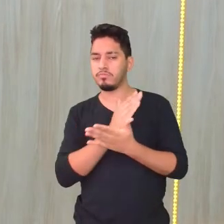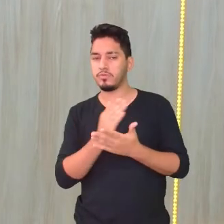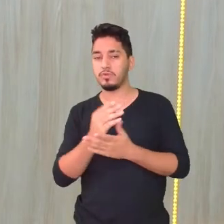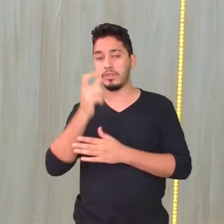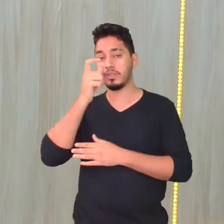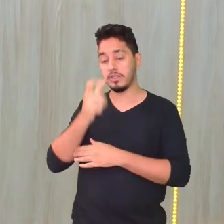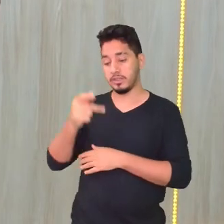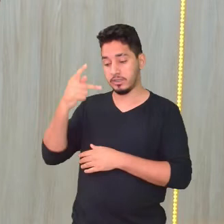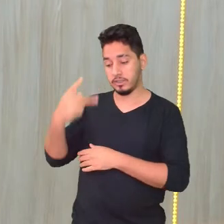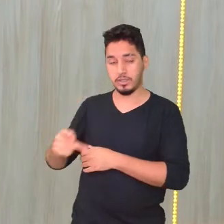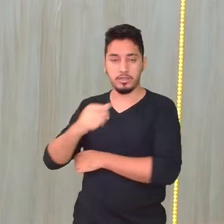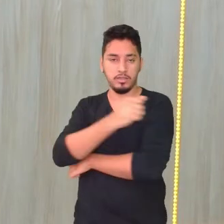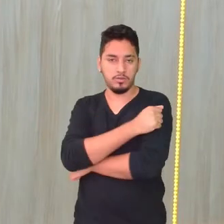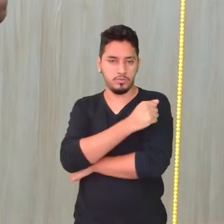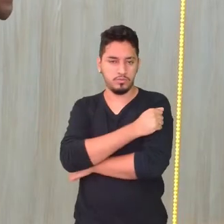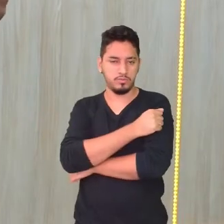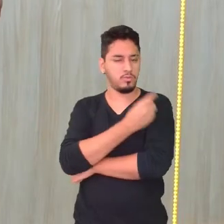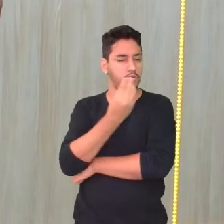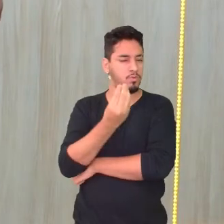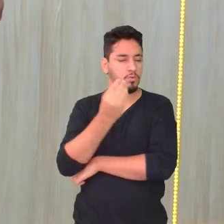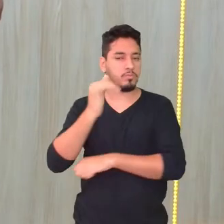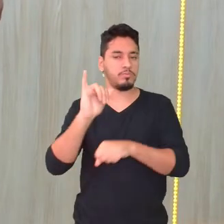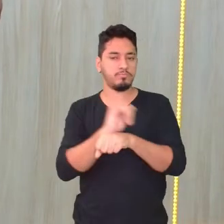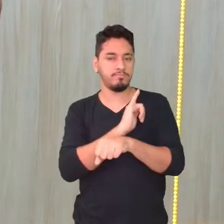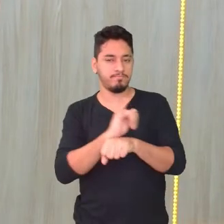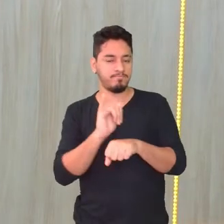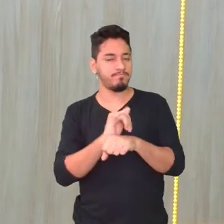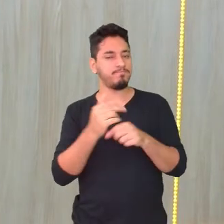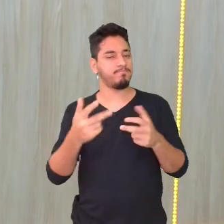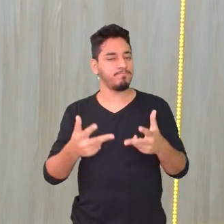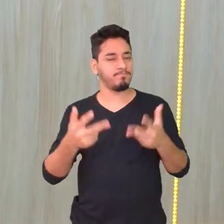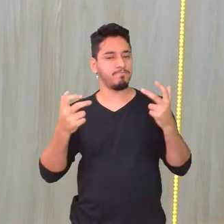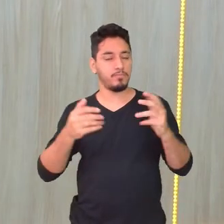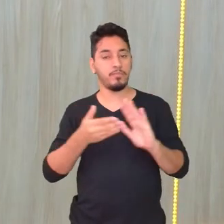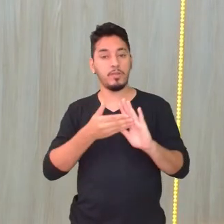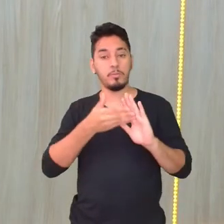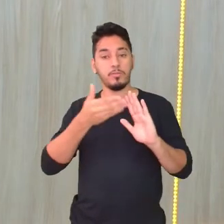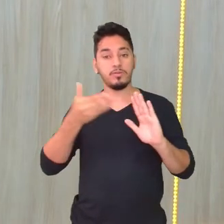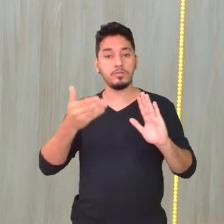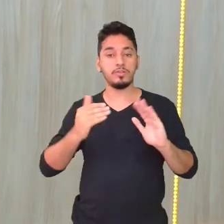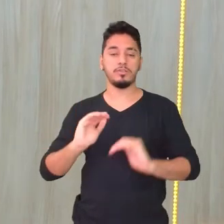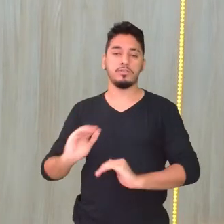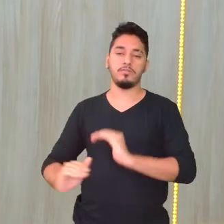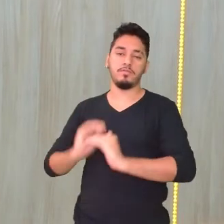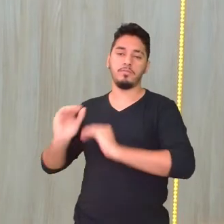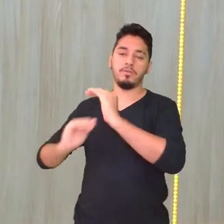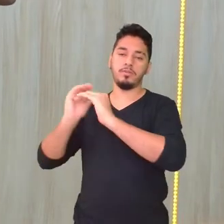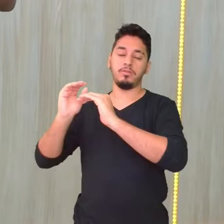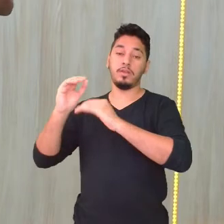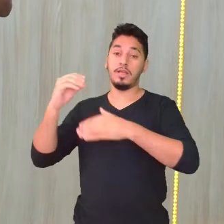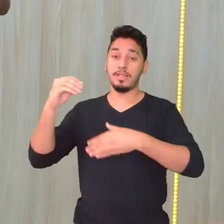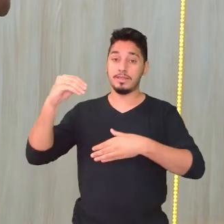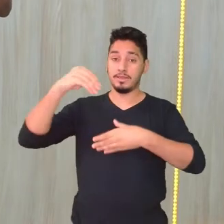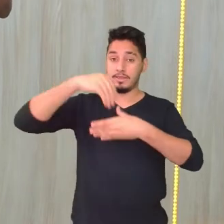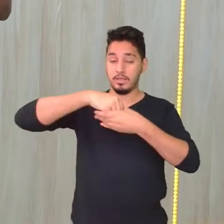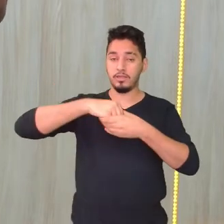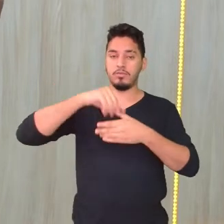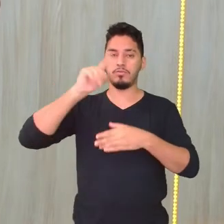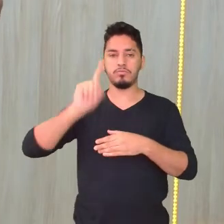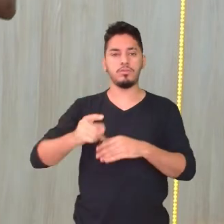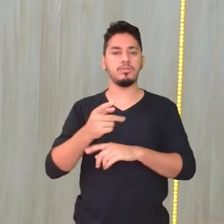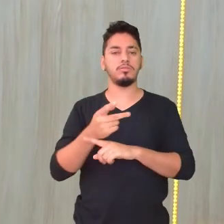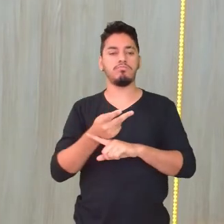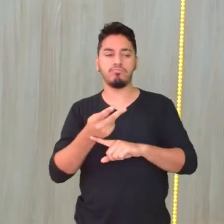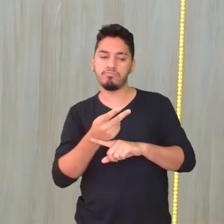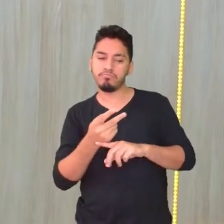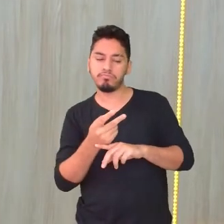dos estudantes como um mecanismo, um aspecto importante no seu processo de desenvolvimento. Dentro dessa